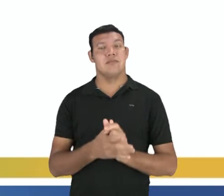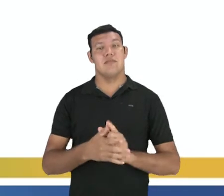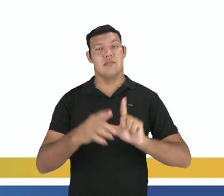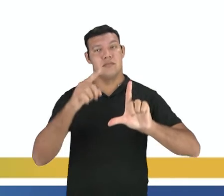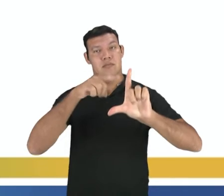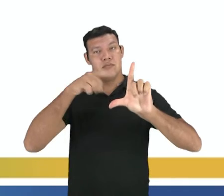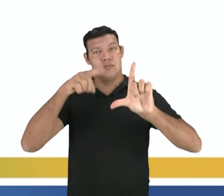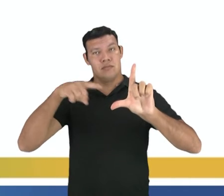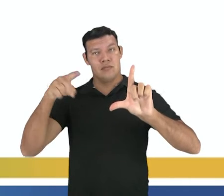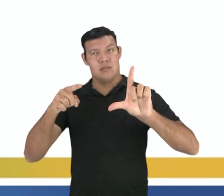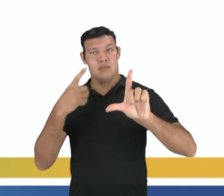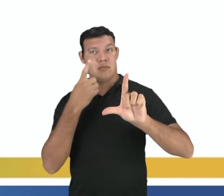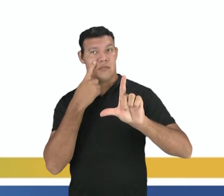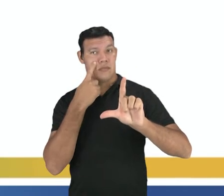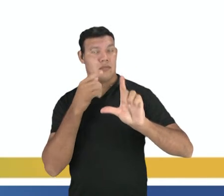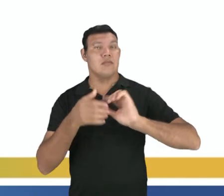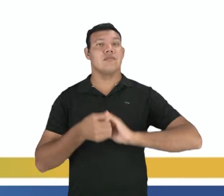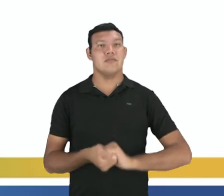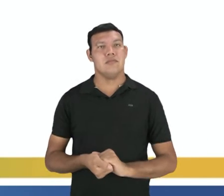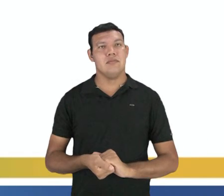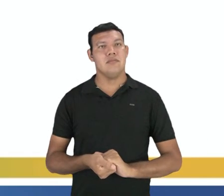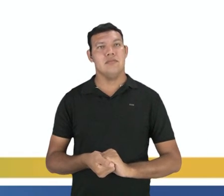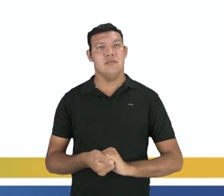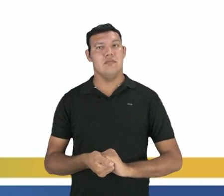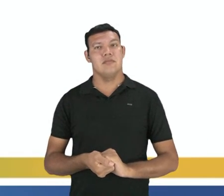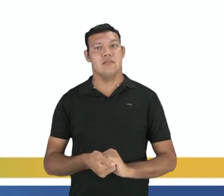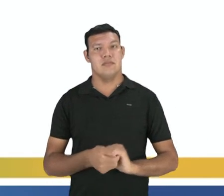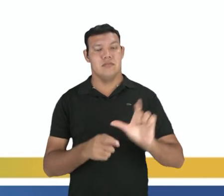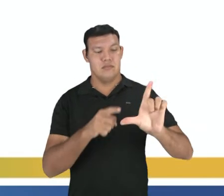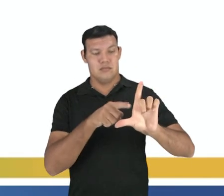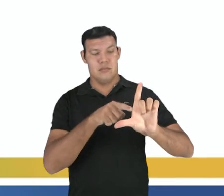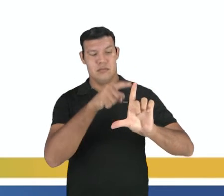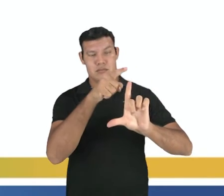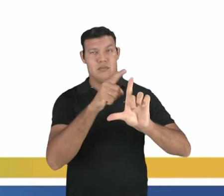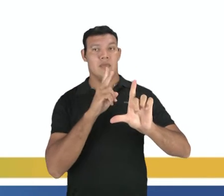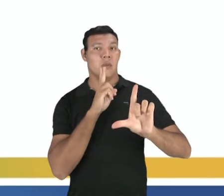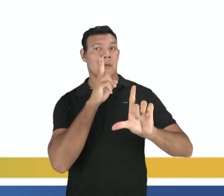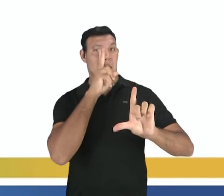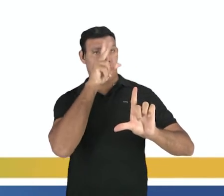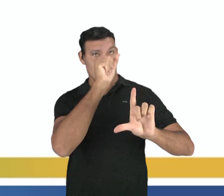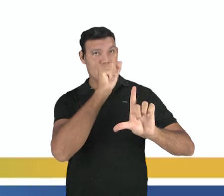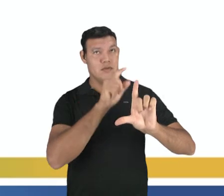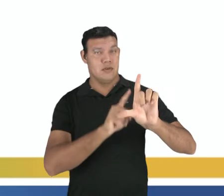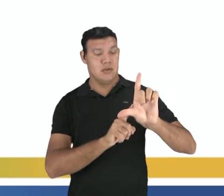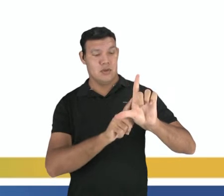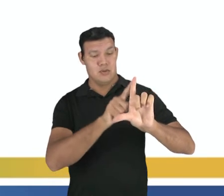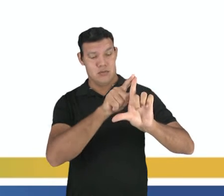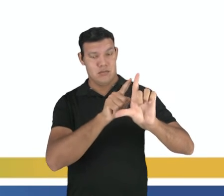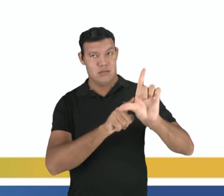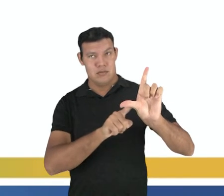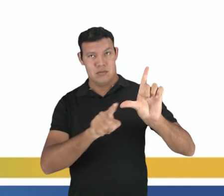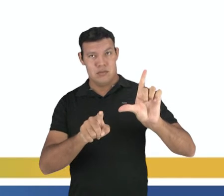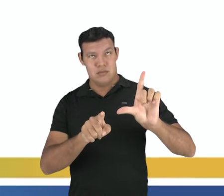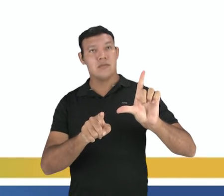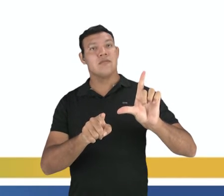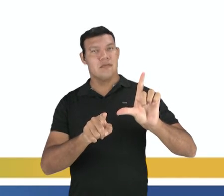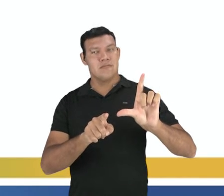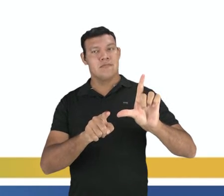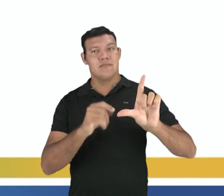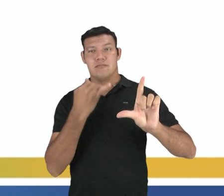força ou deslocamento a força né como ela é variável tá a reta vai ficar inclinada né